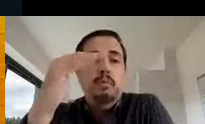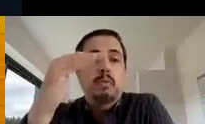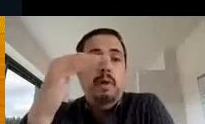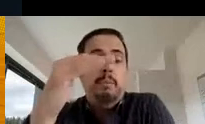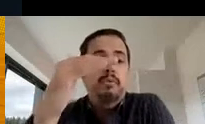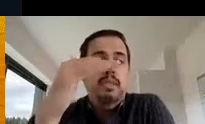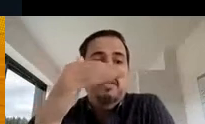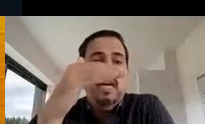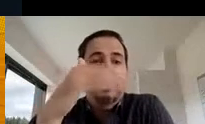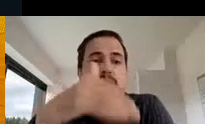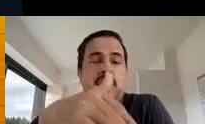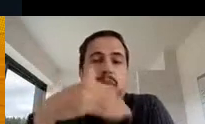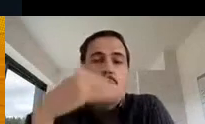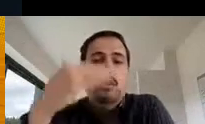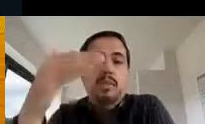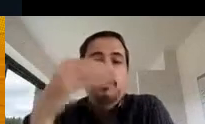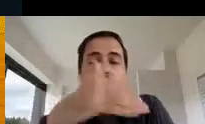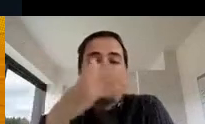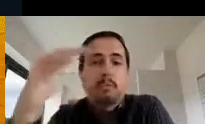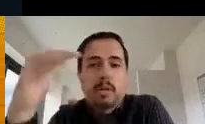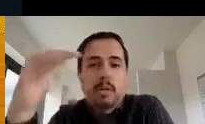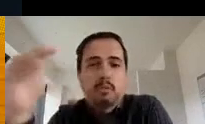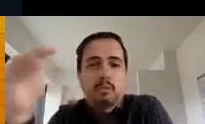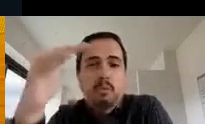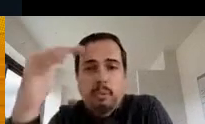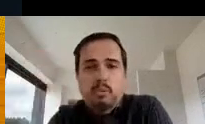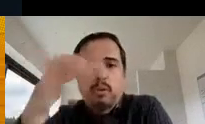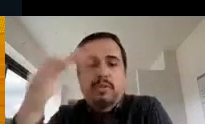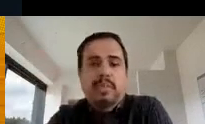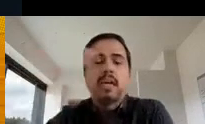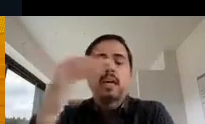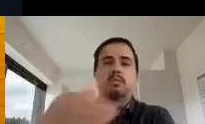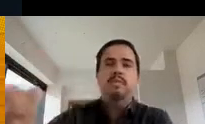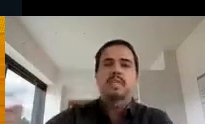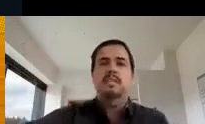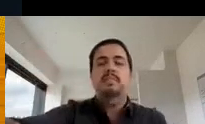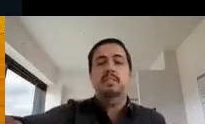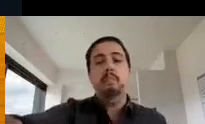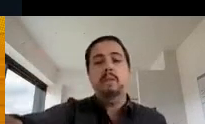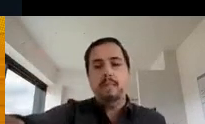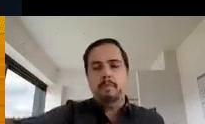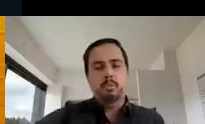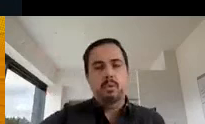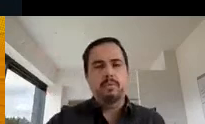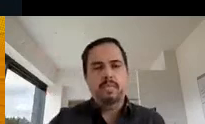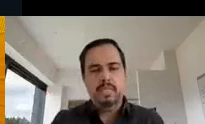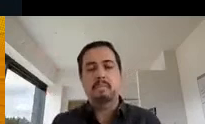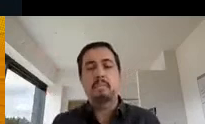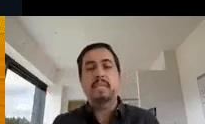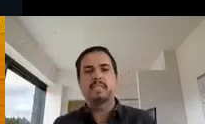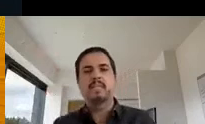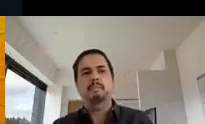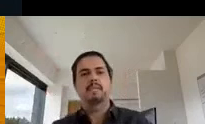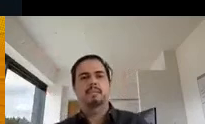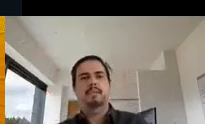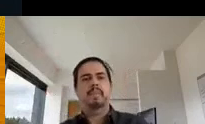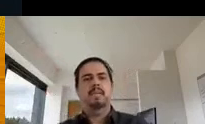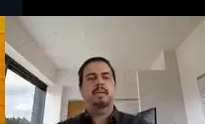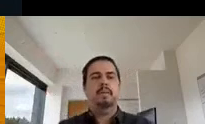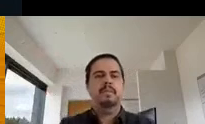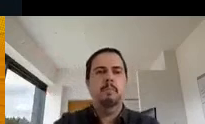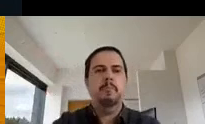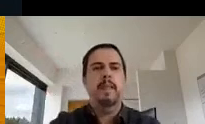você medir as coisas por a produtividade e eficiência eram medidos por isso, por números, sua eficiência era vendida pela sua eficiência